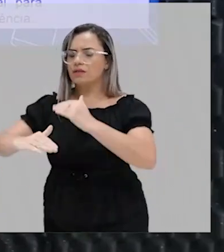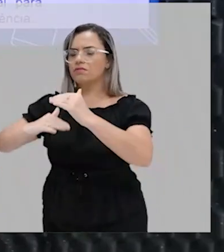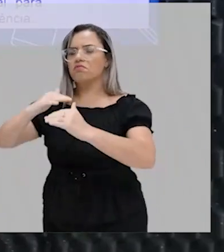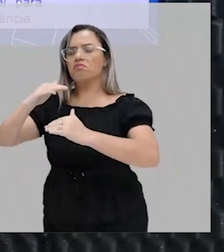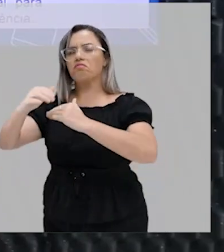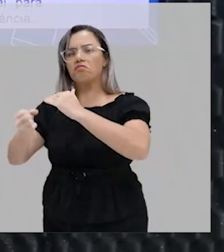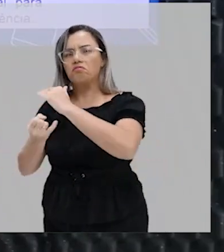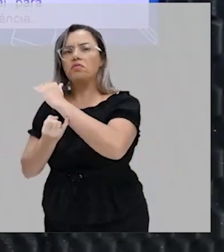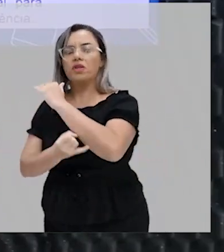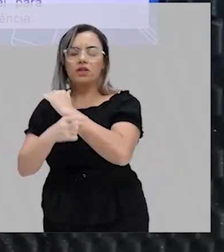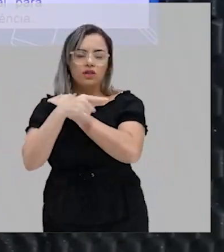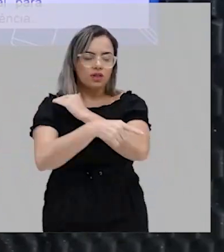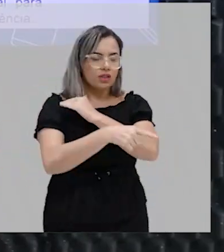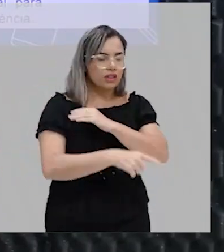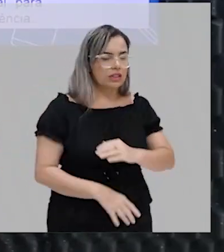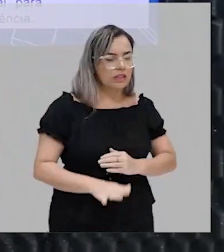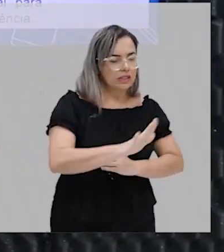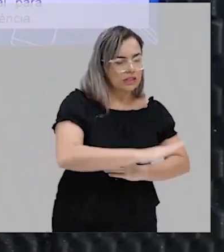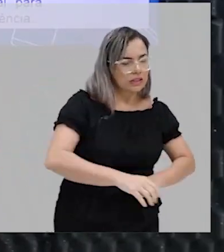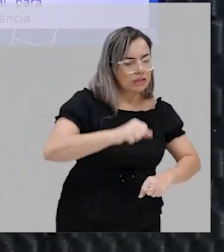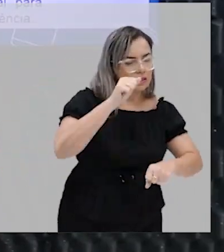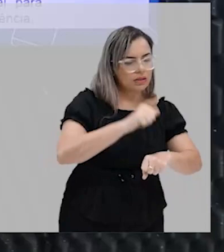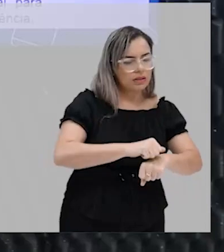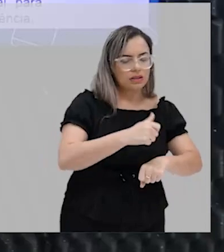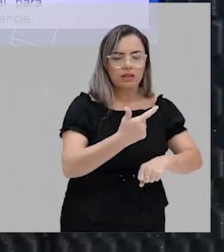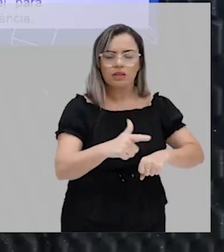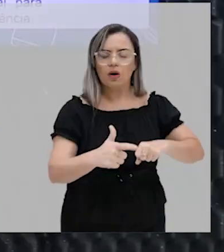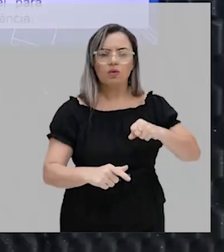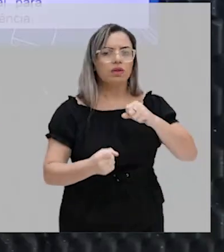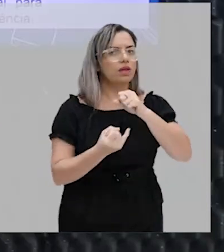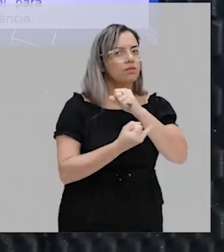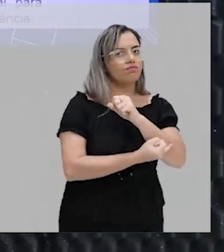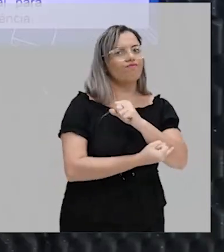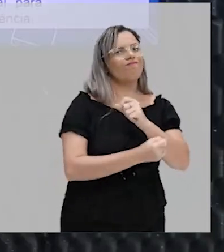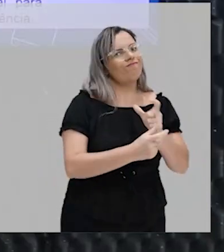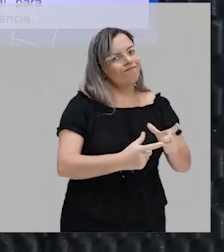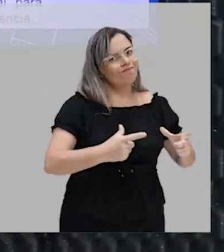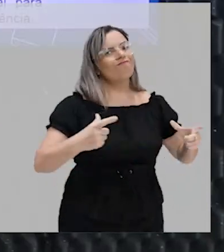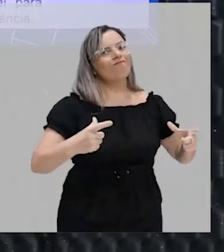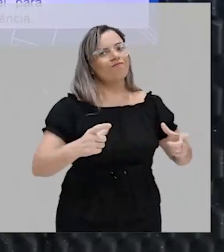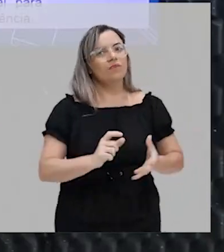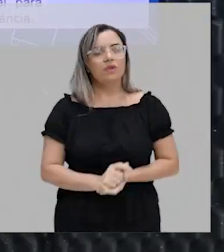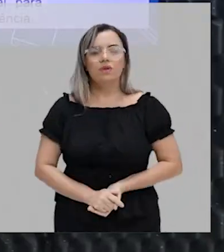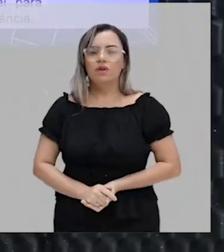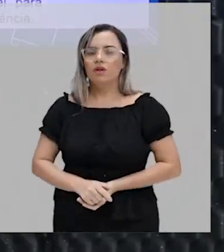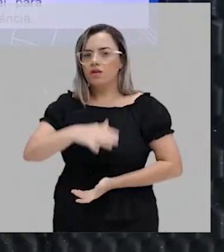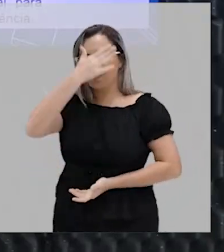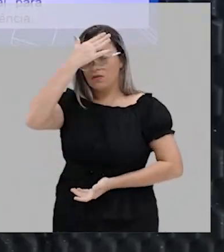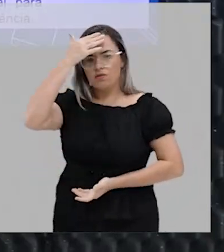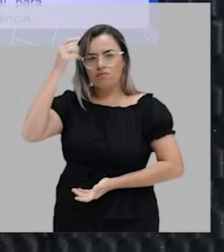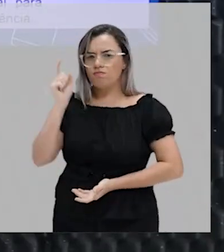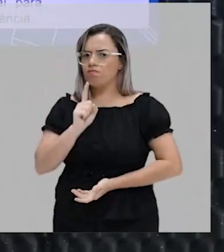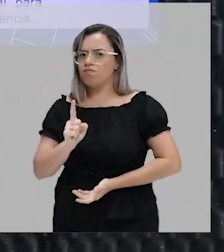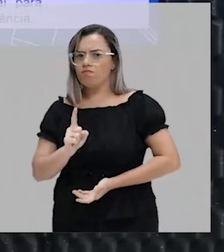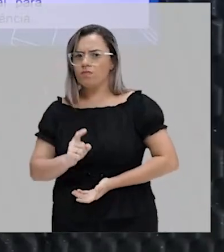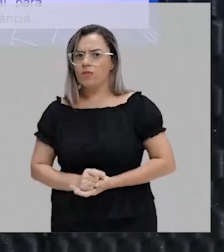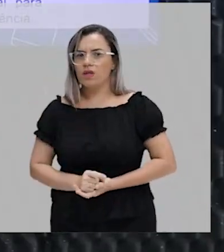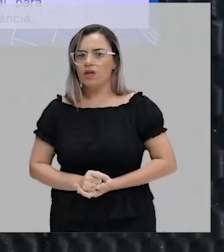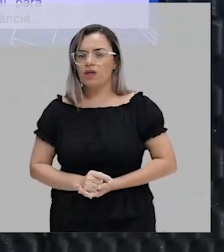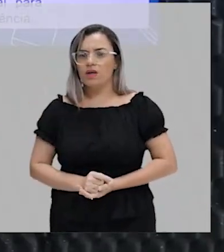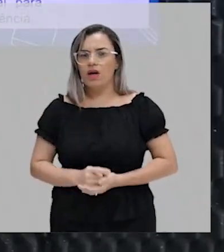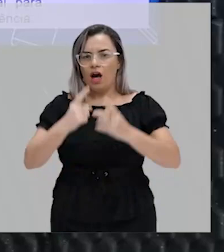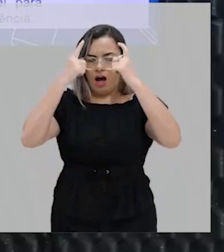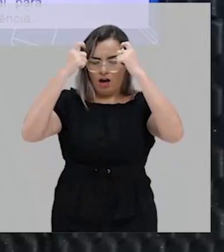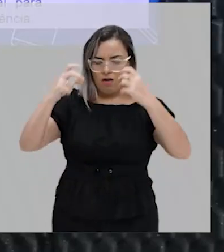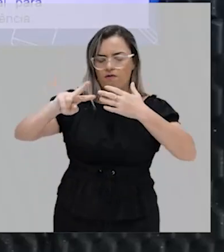mais pobres, em espaços que tu não tem infraestrutura. Ela é muito maior, tá certo? Então não esqueça, violência não é a causa do problema. A violência